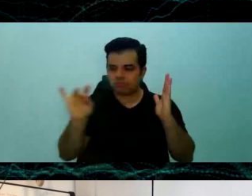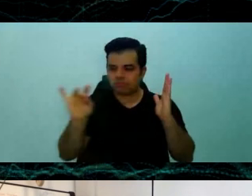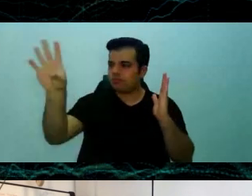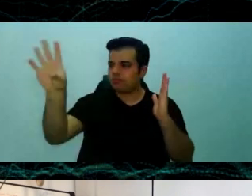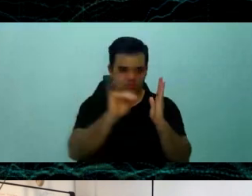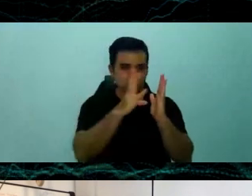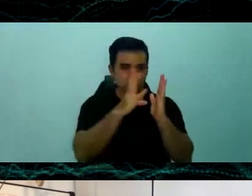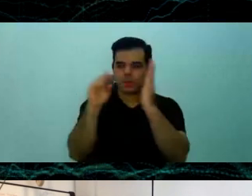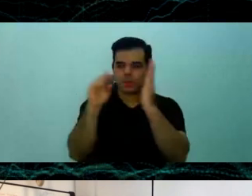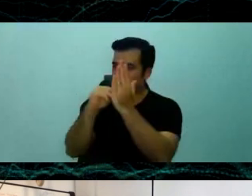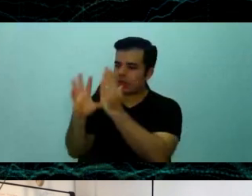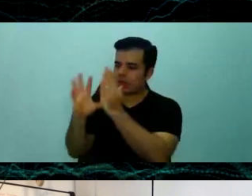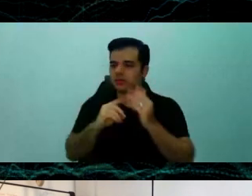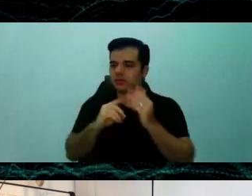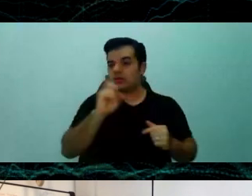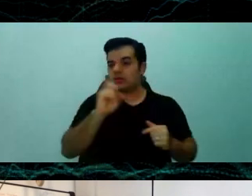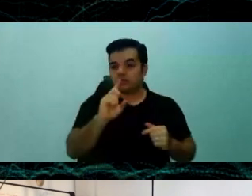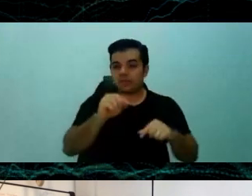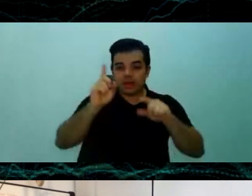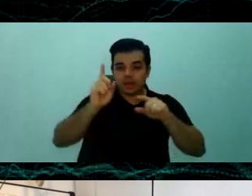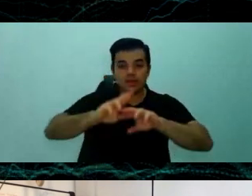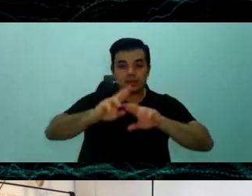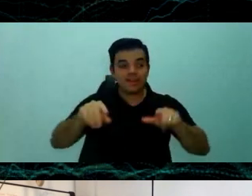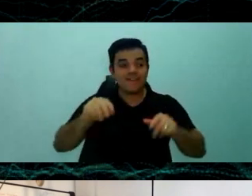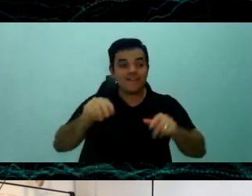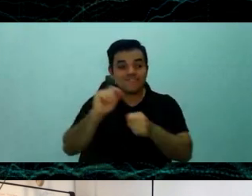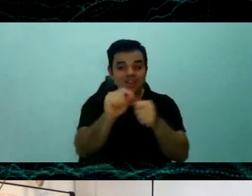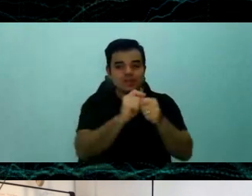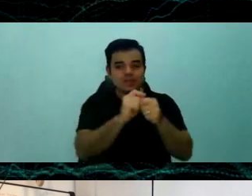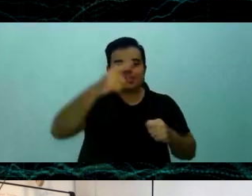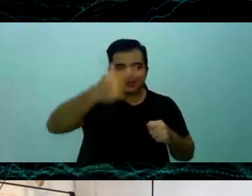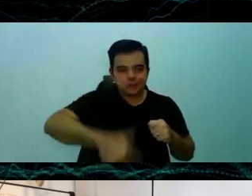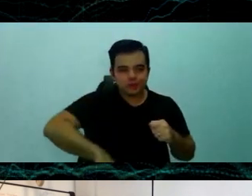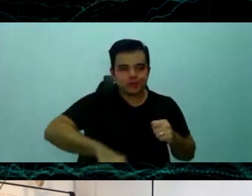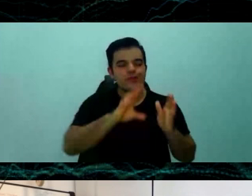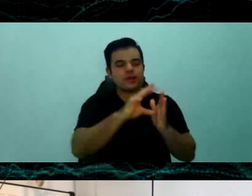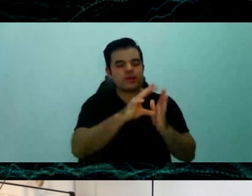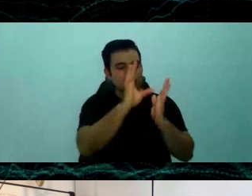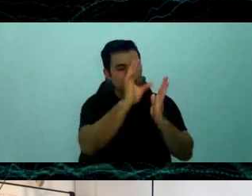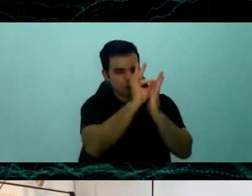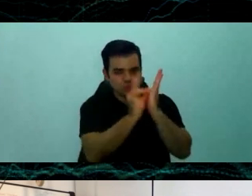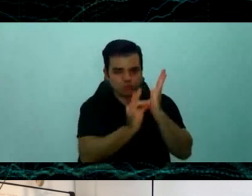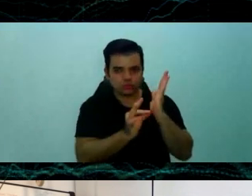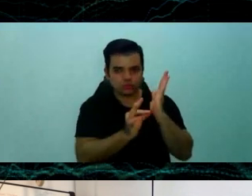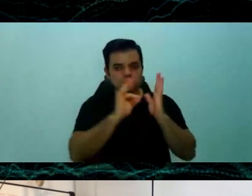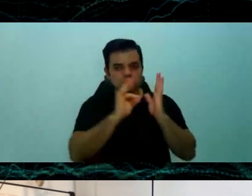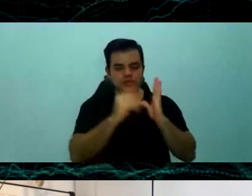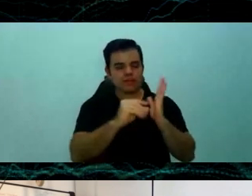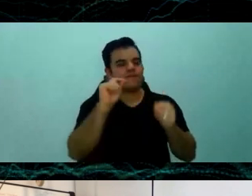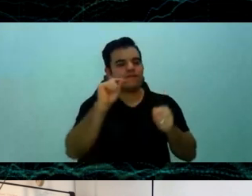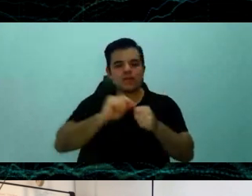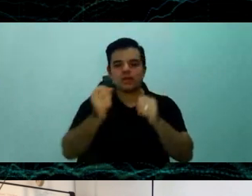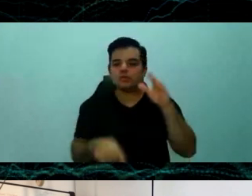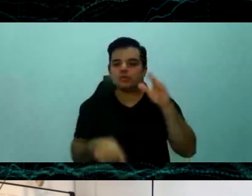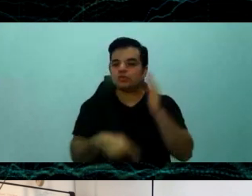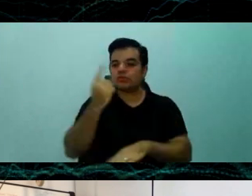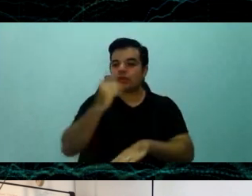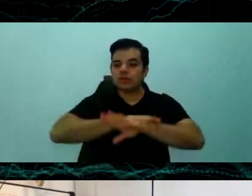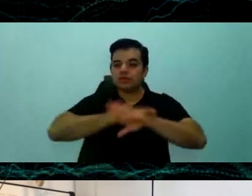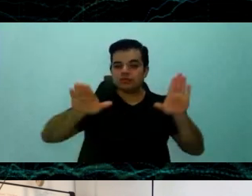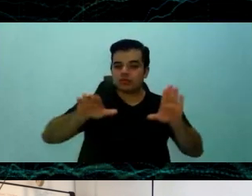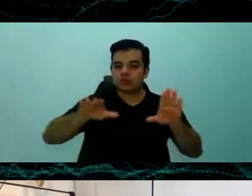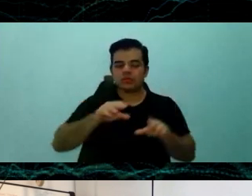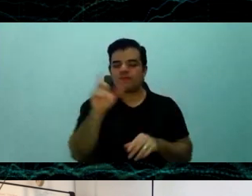monte de coisa, ele foi feito para você tentar não repetir muito código, fazer uma vez e só ficar preenchendo